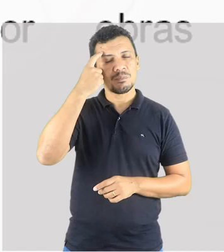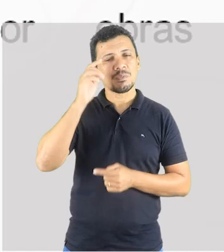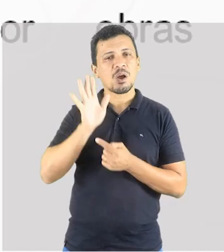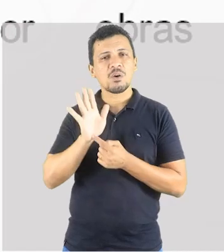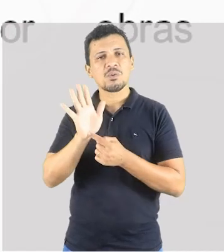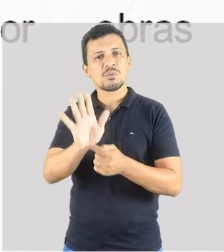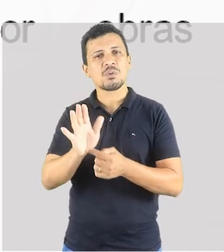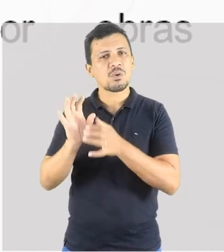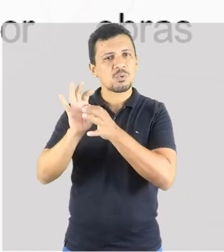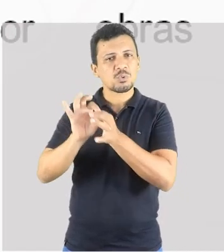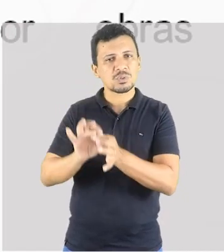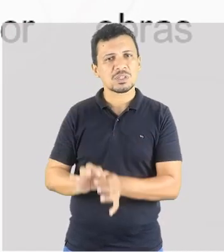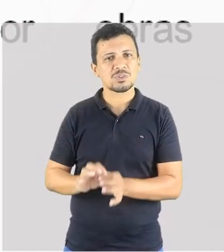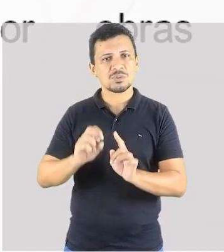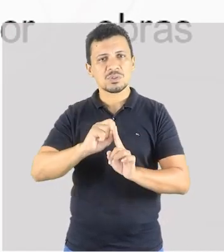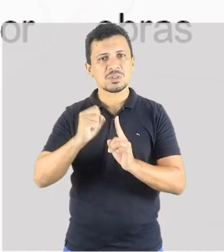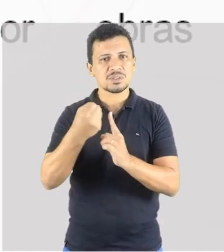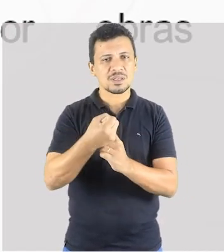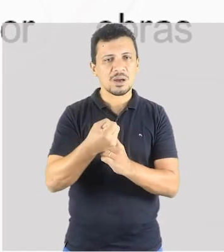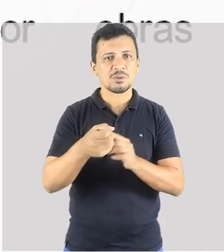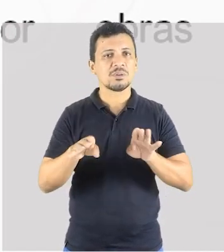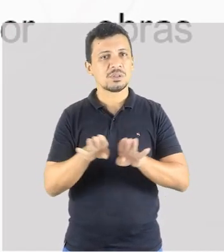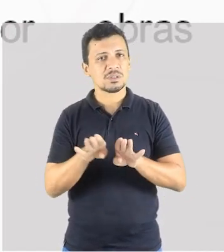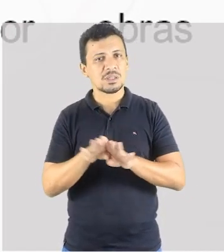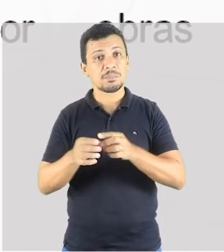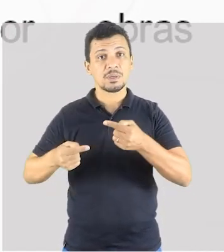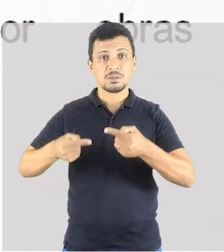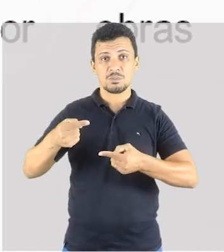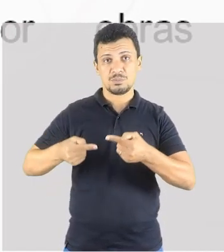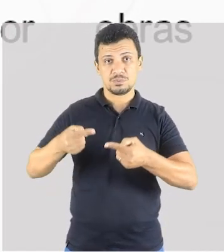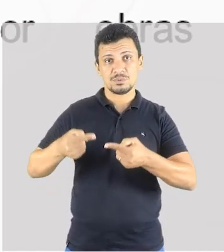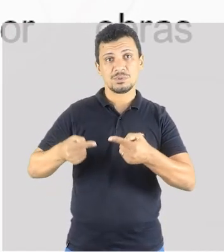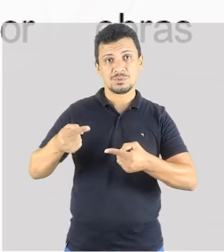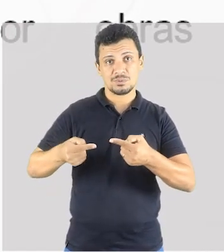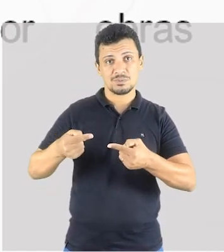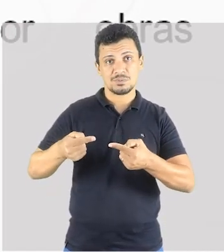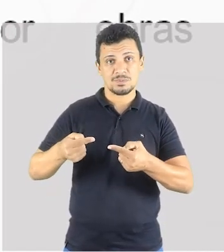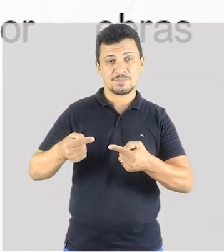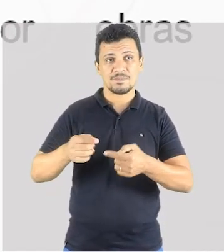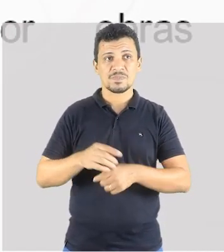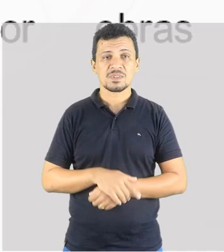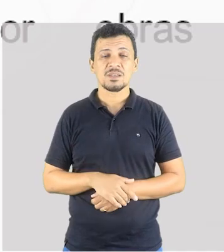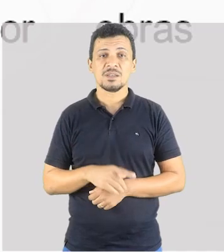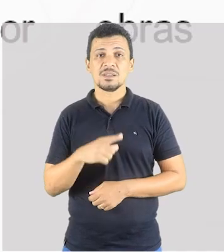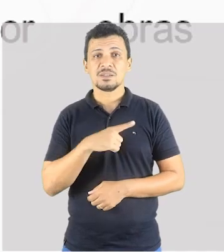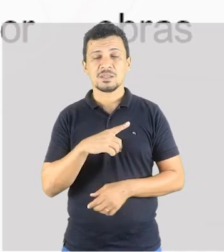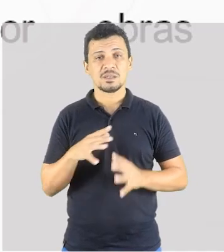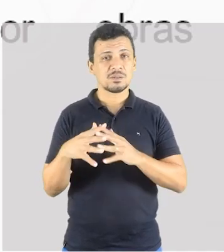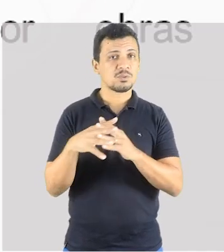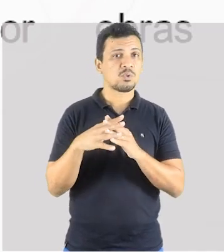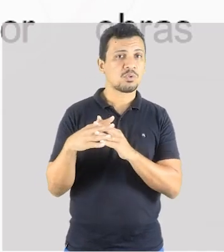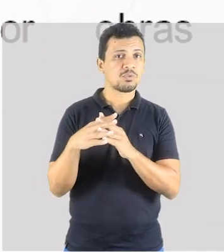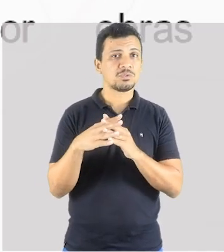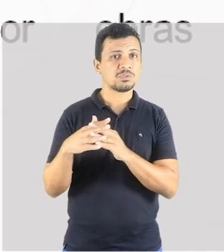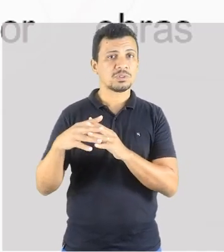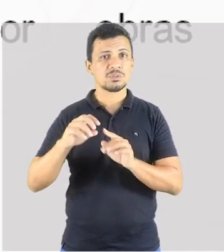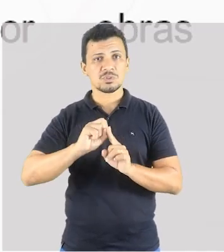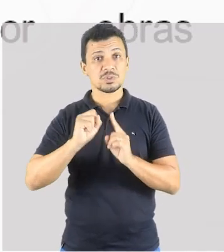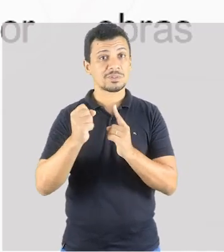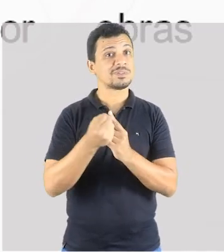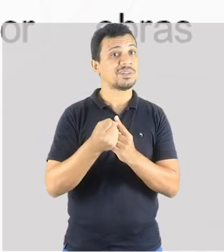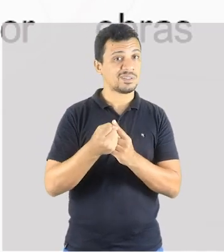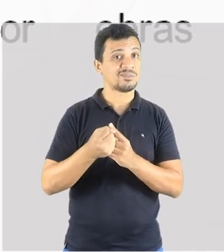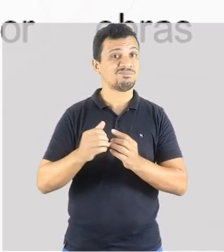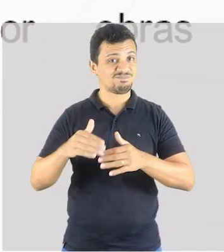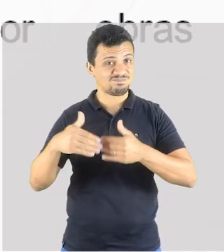do contexto social e político. Nós vamos ter os conflitos sociais, certo?